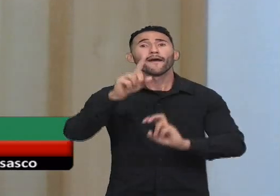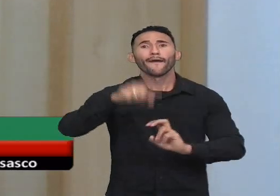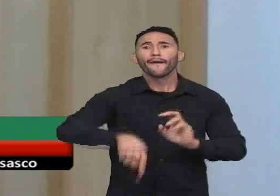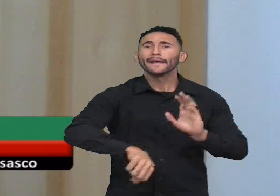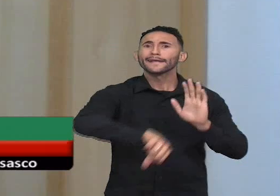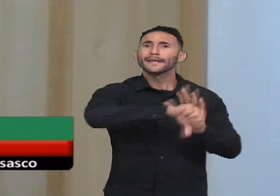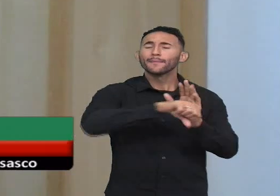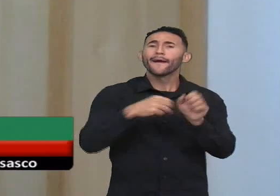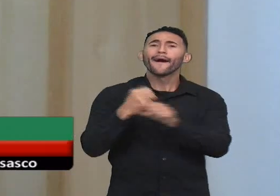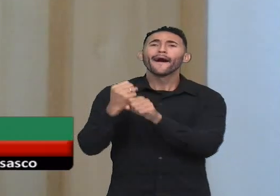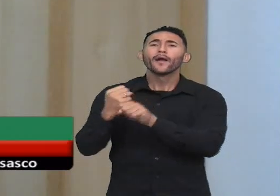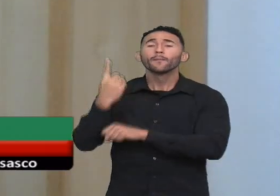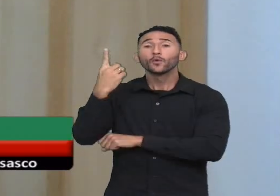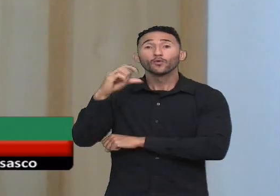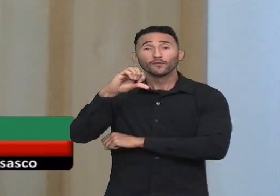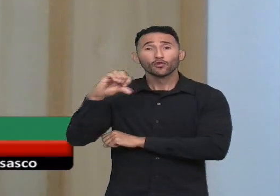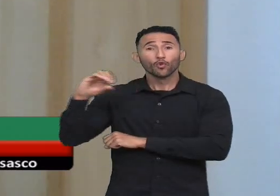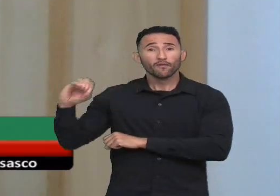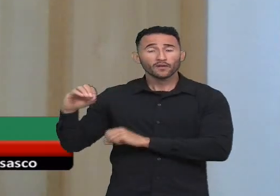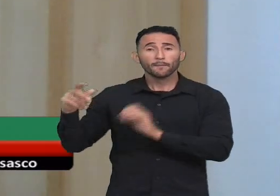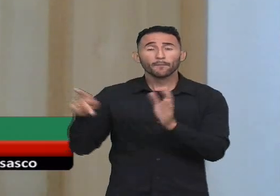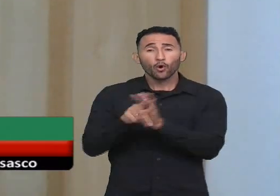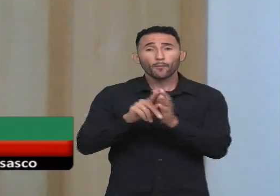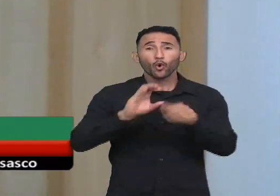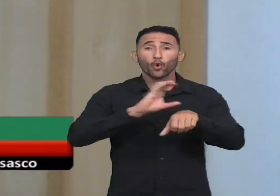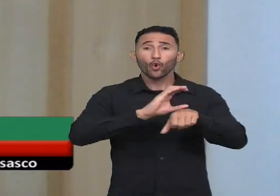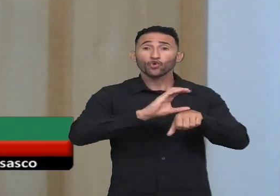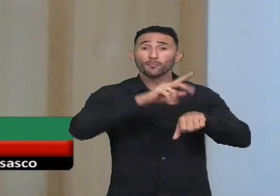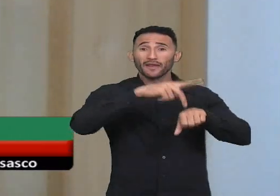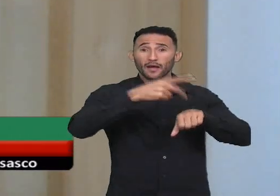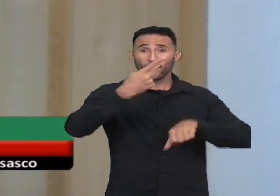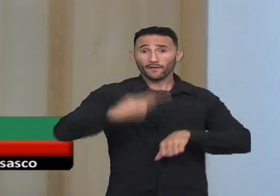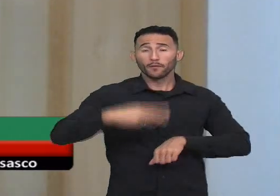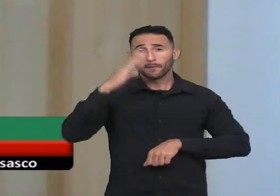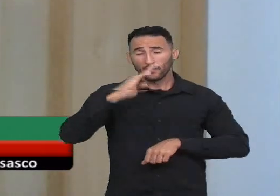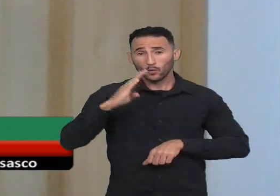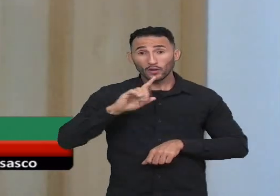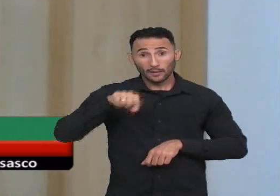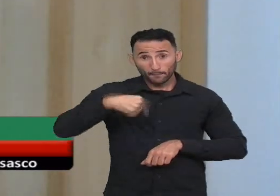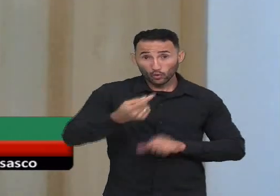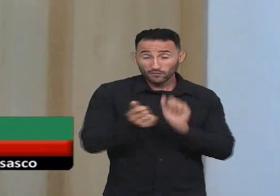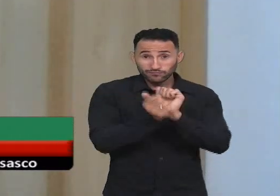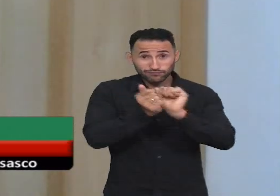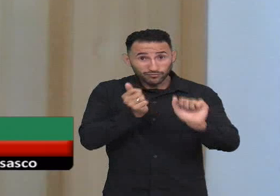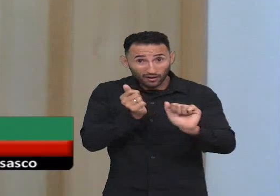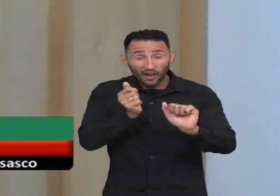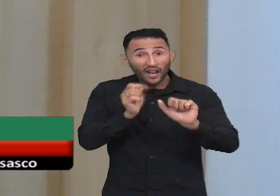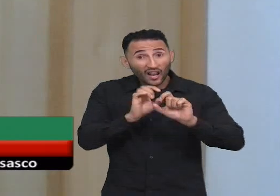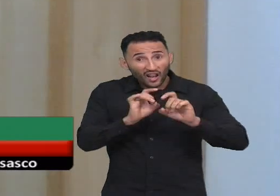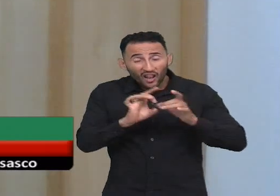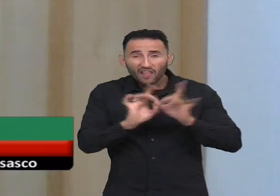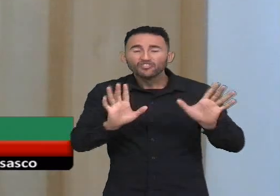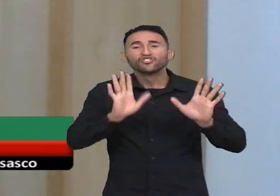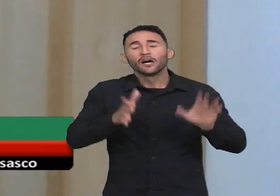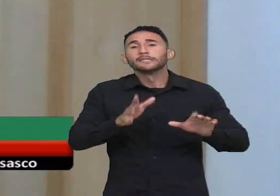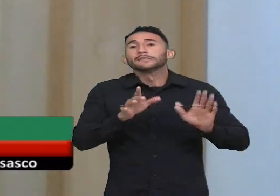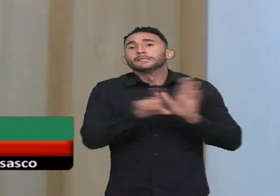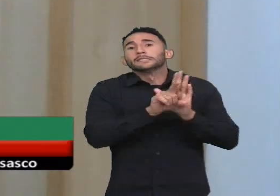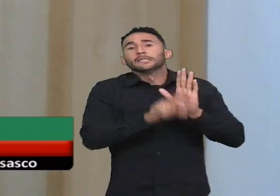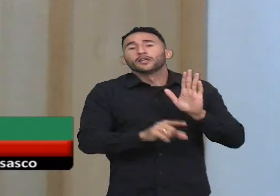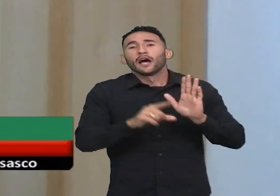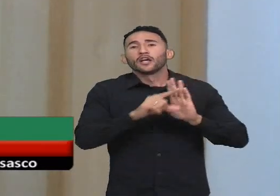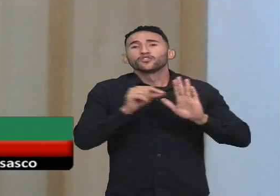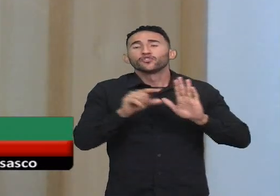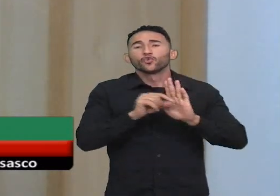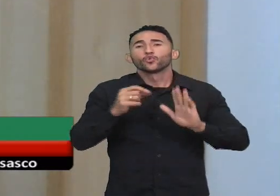em 1890 pelo Código Penal do Brasil, logo após a abolição da escravatura. Segundo o artigo